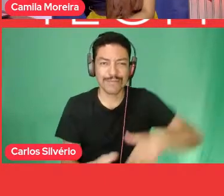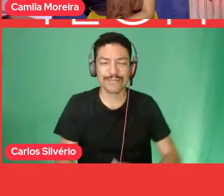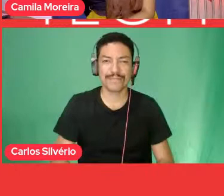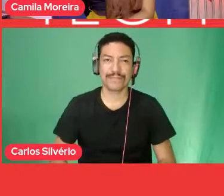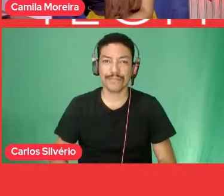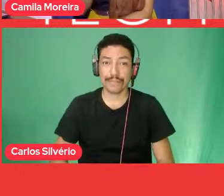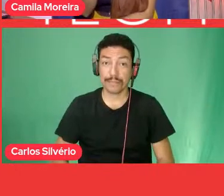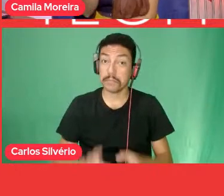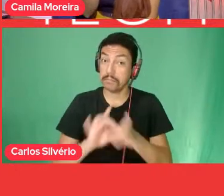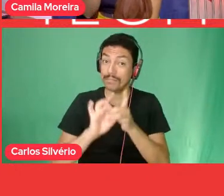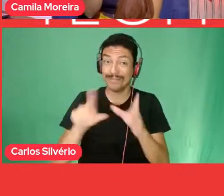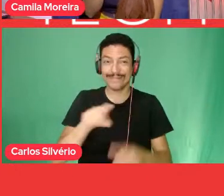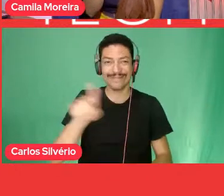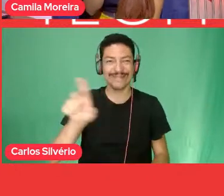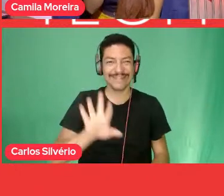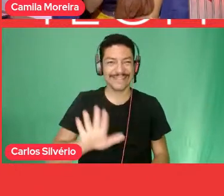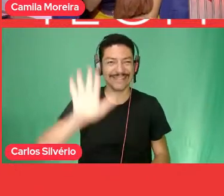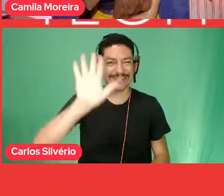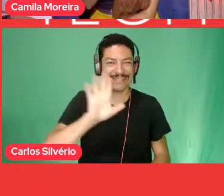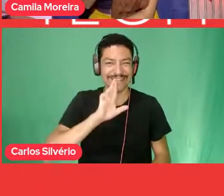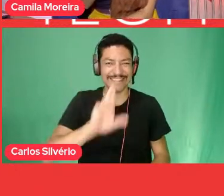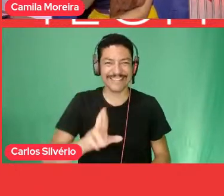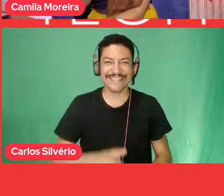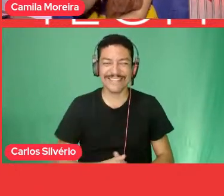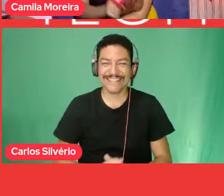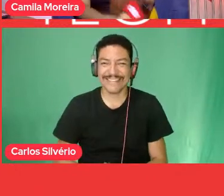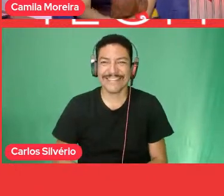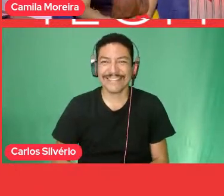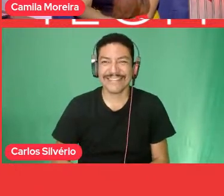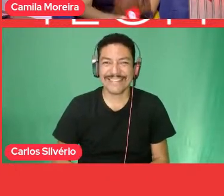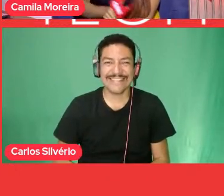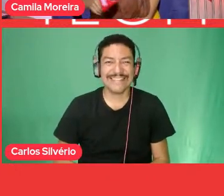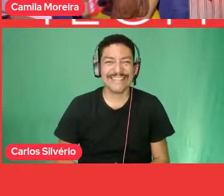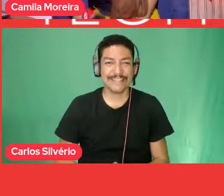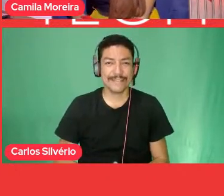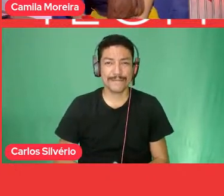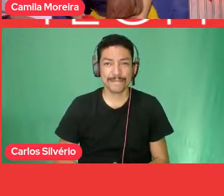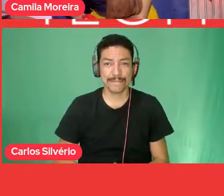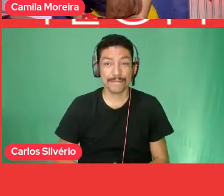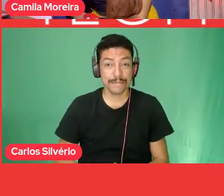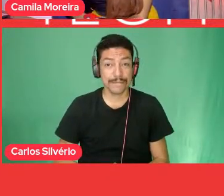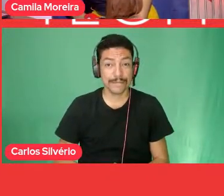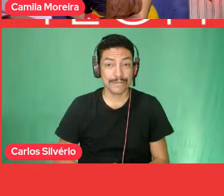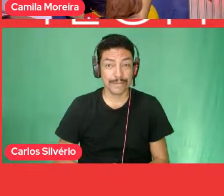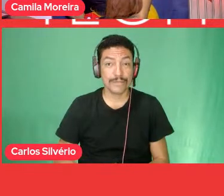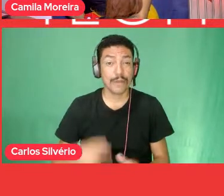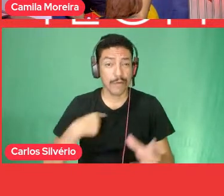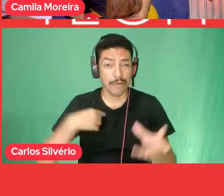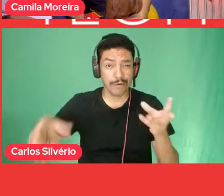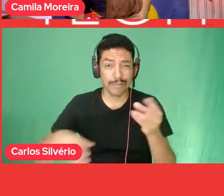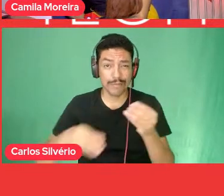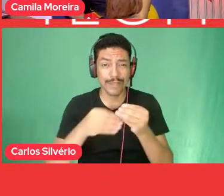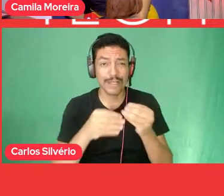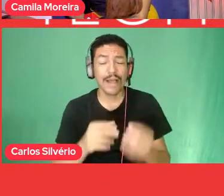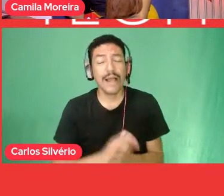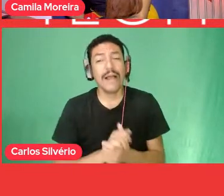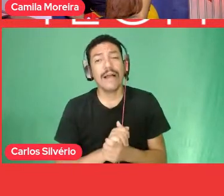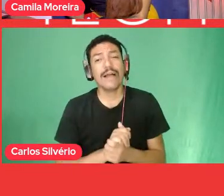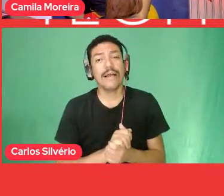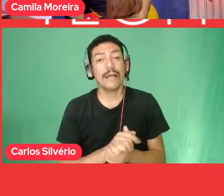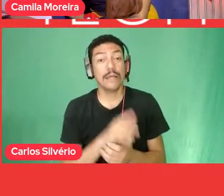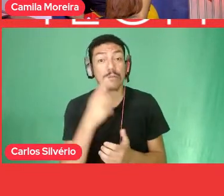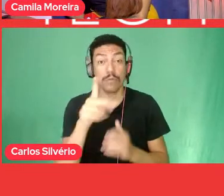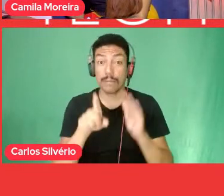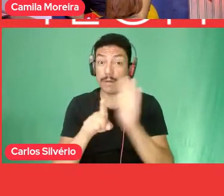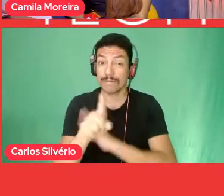Aí eu vou deixar livre. Então, quem quiser puxar. Vou pegar um pouquinho aqui, então, Camila. Sim, acho que a pergunta ela é super